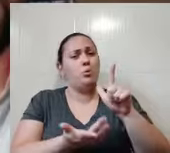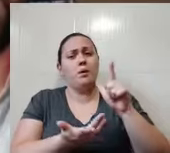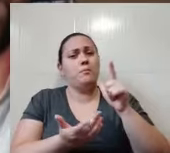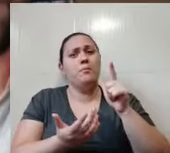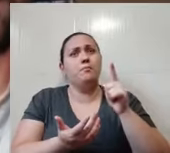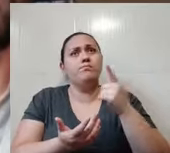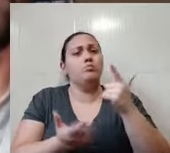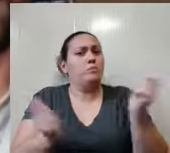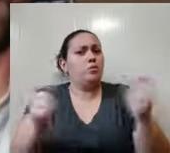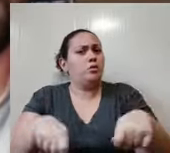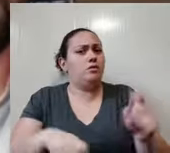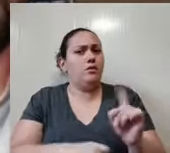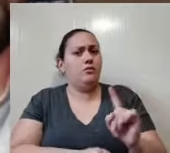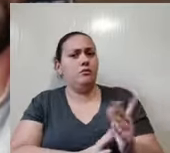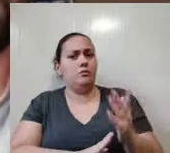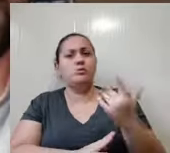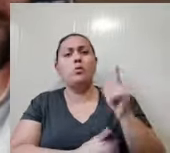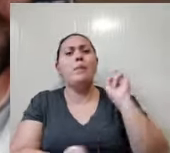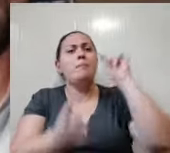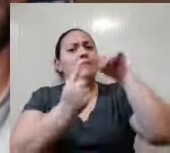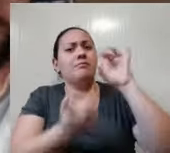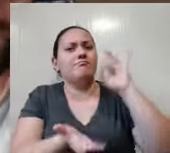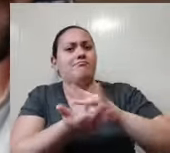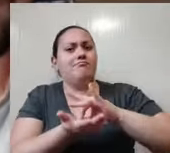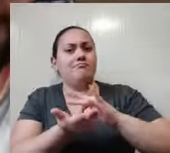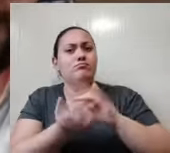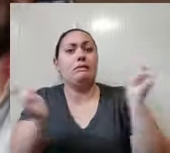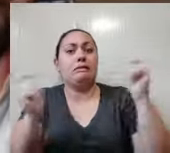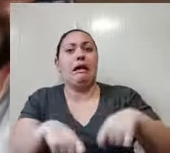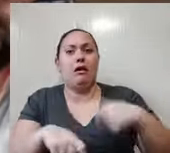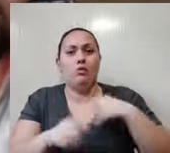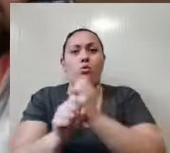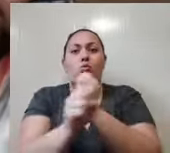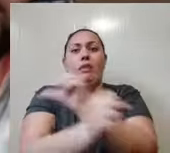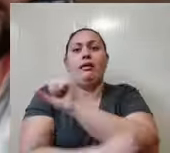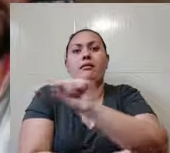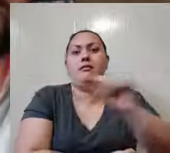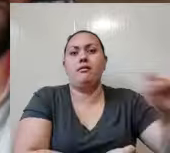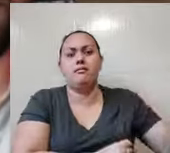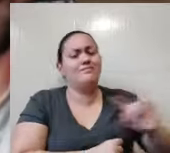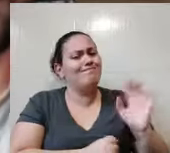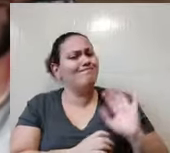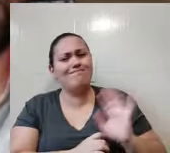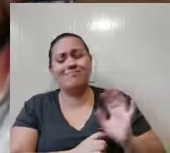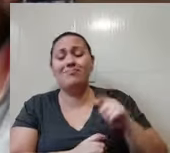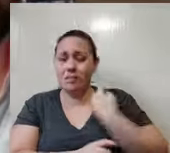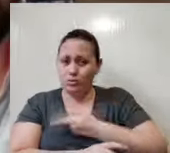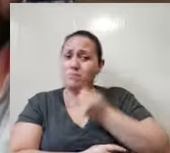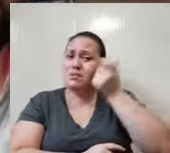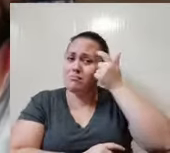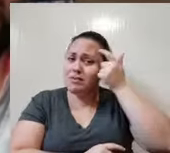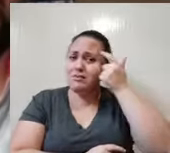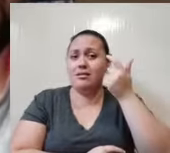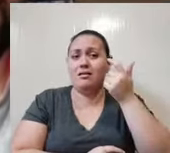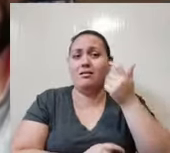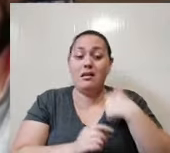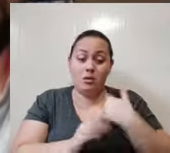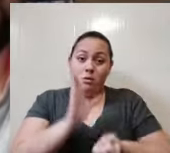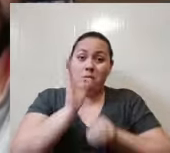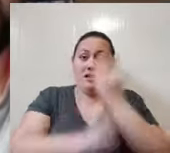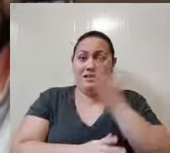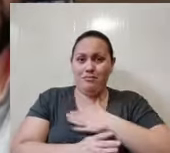que isso não é real, que isso não é possível, né? E que isso não é uma meta factível. Porque isso também é algo